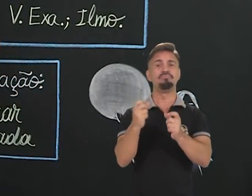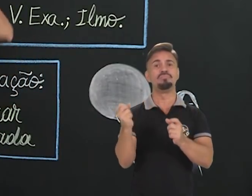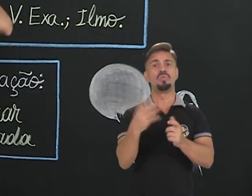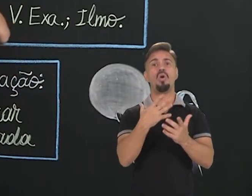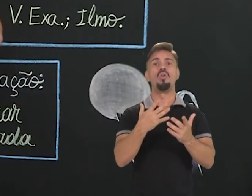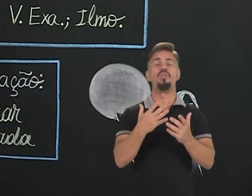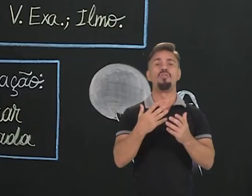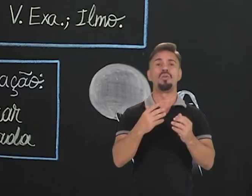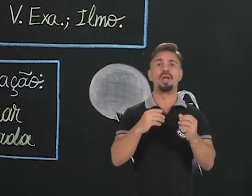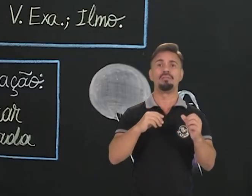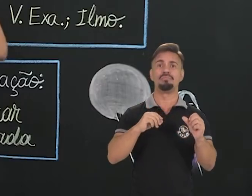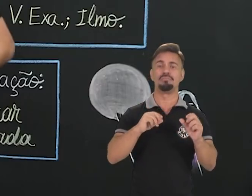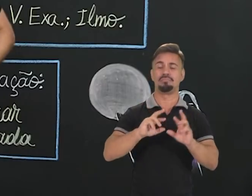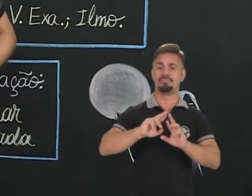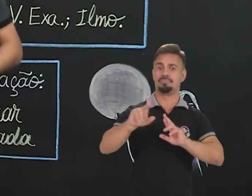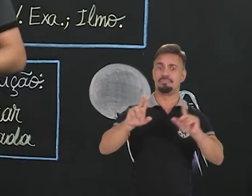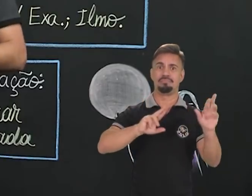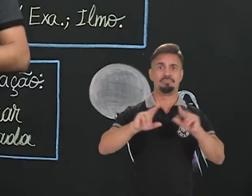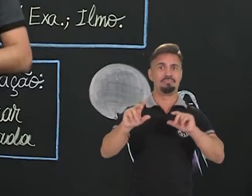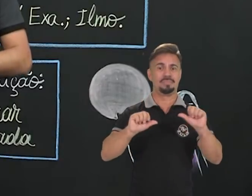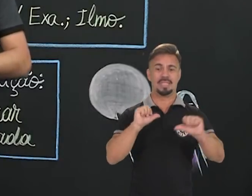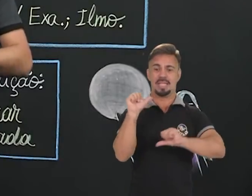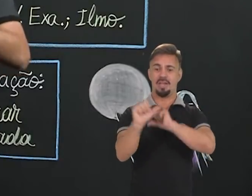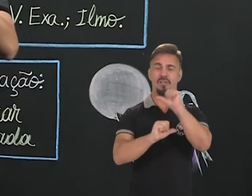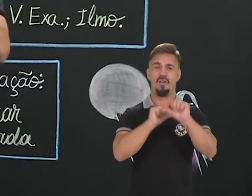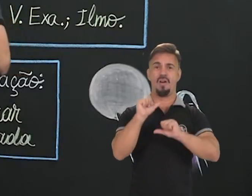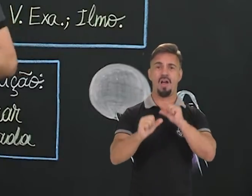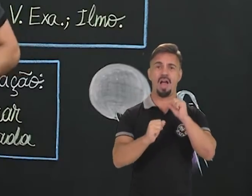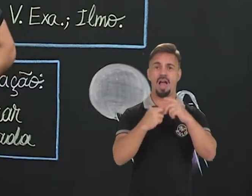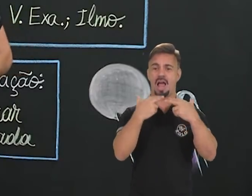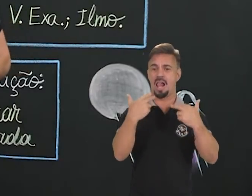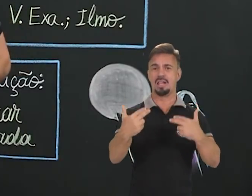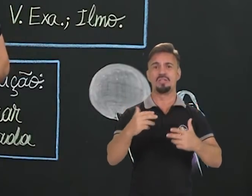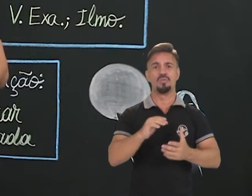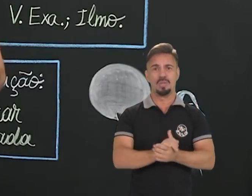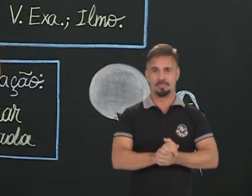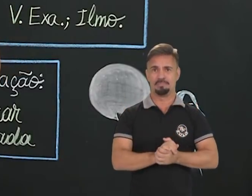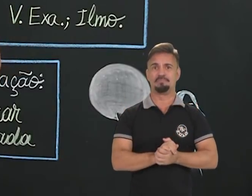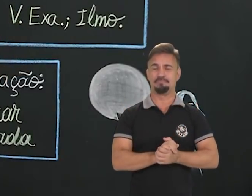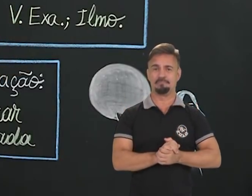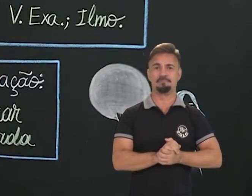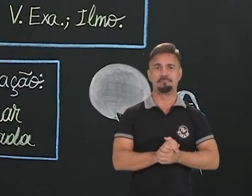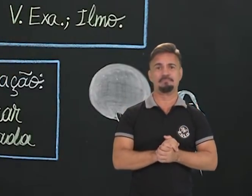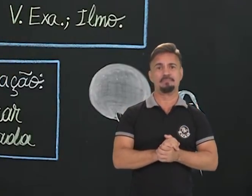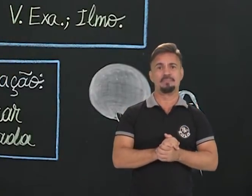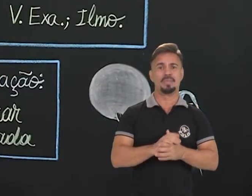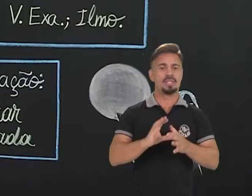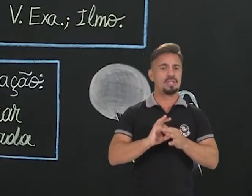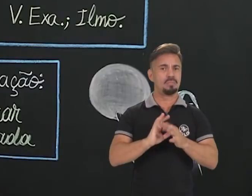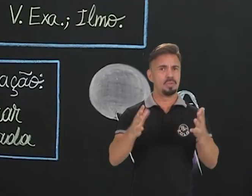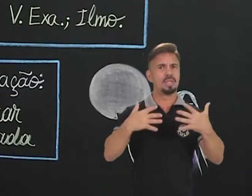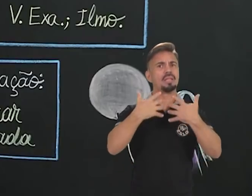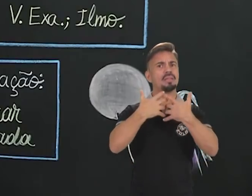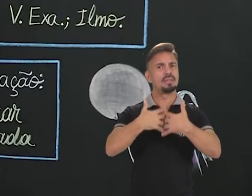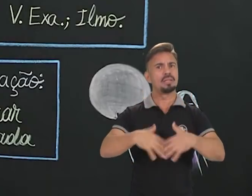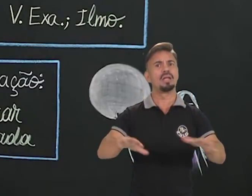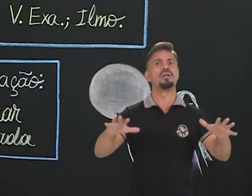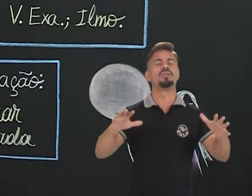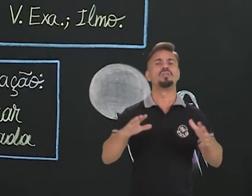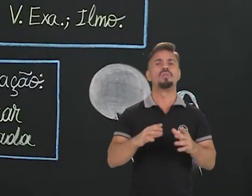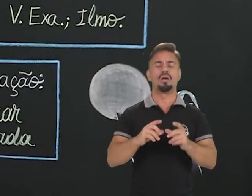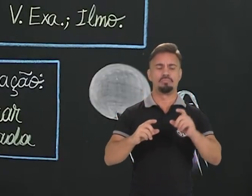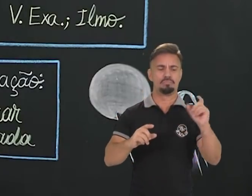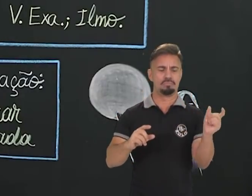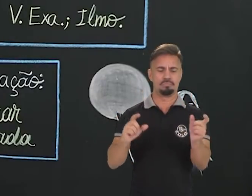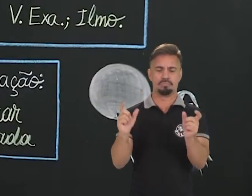dessa questão da dinamicidade da língua, do processo de transformação que o falante impõe ao idioma de forma natural, de forma espontânea. O processo